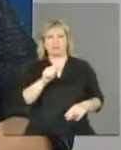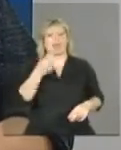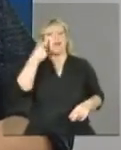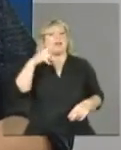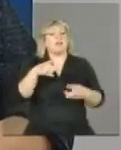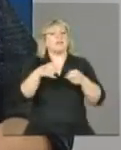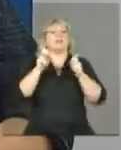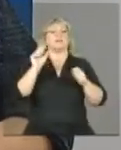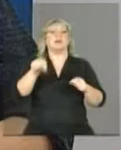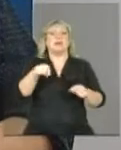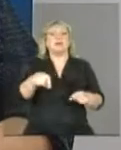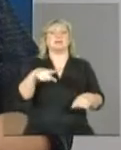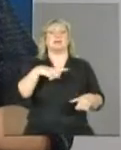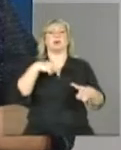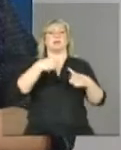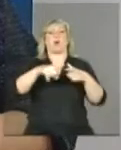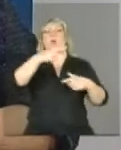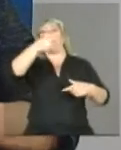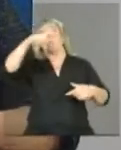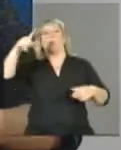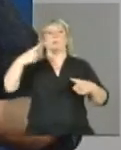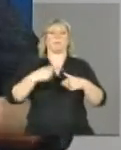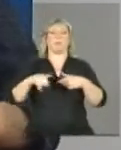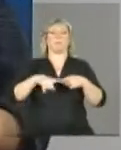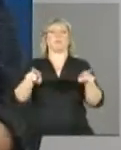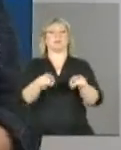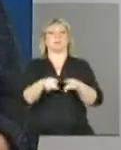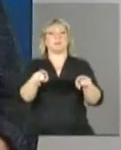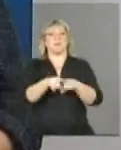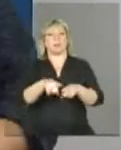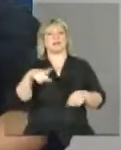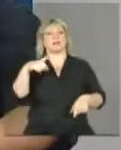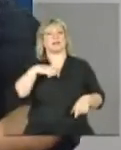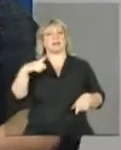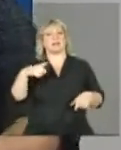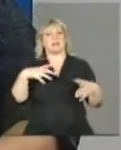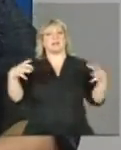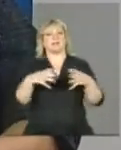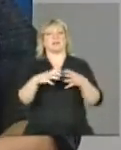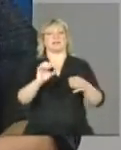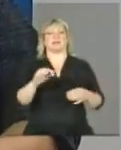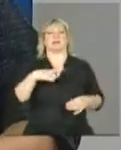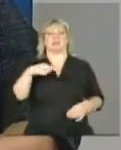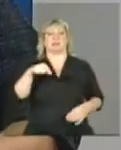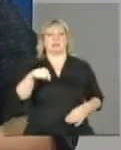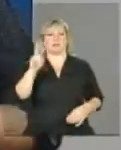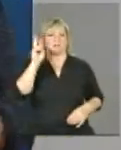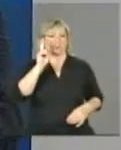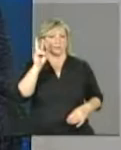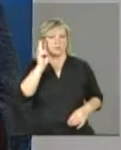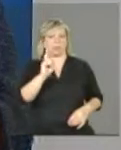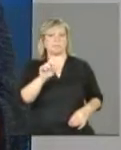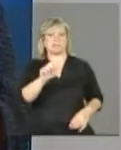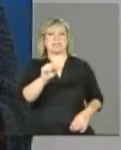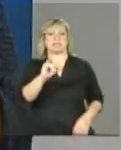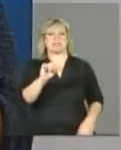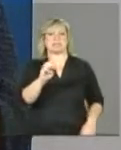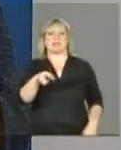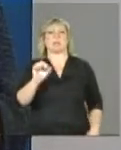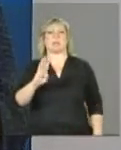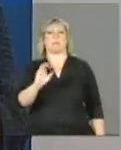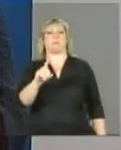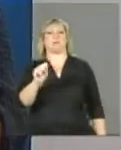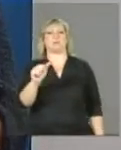desses outros problemas que estavam na verdade na interface entre o cadastrou em que os sistemas de pagamento do Bolsa Família o ajuste